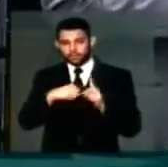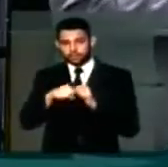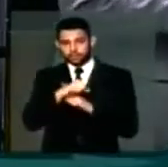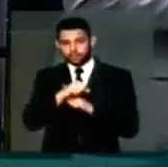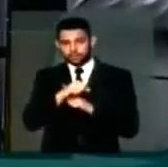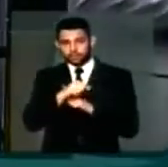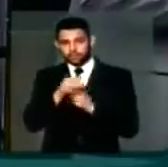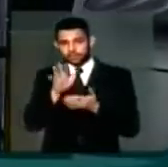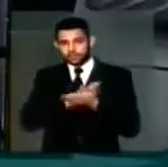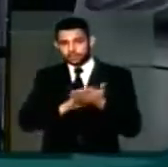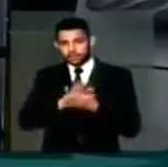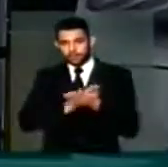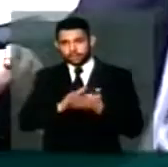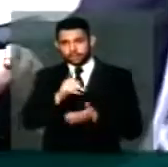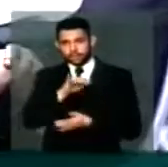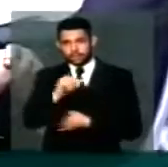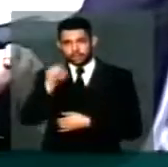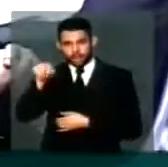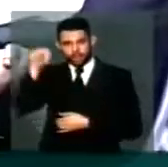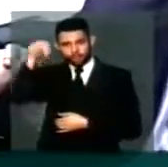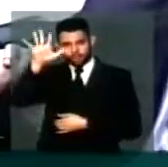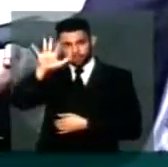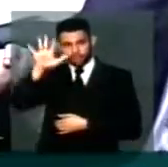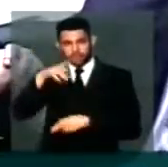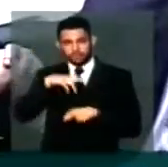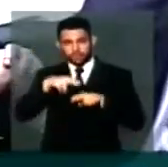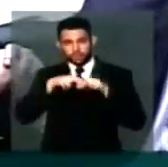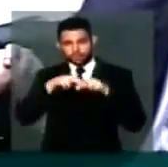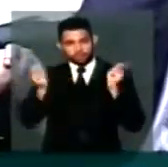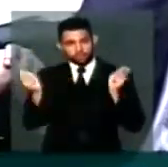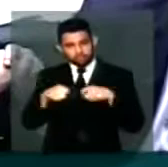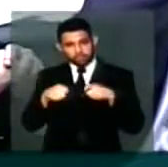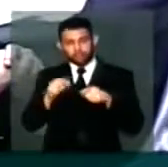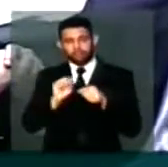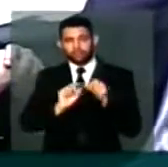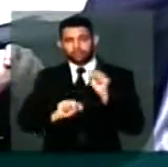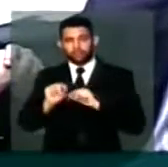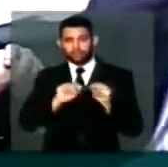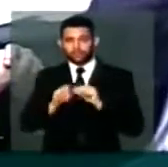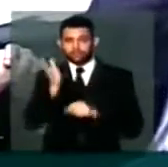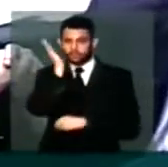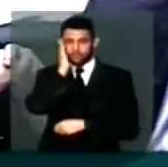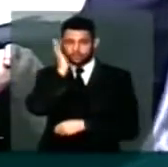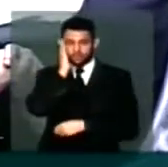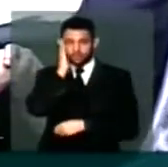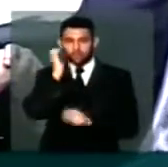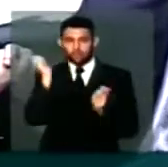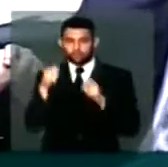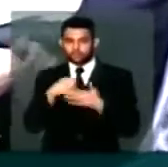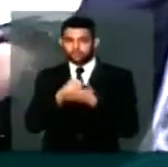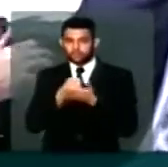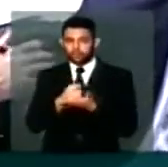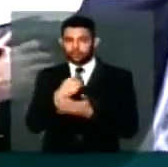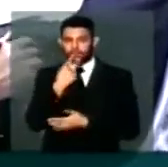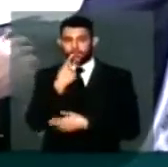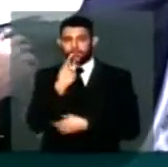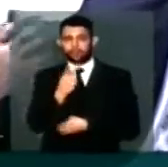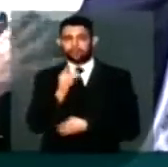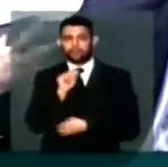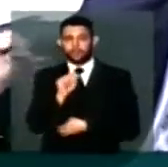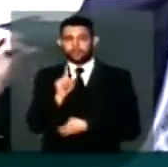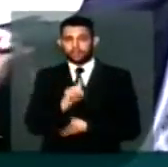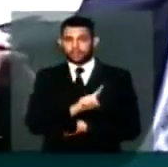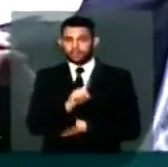sem precedentes no nordeste SA e nós possamos sabendo disso podemos dizer